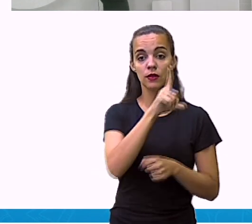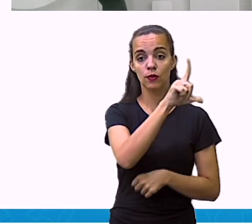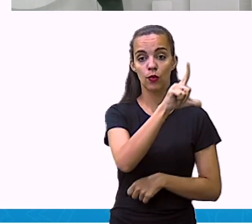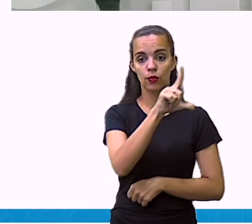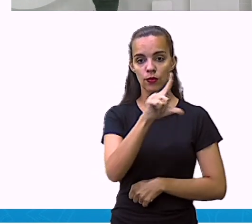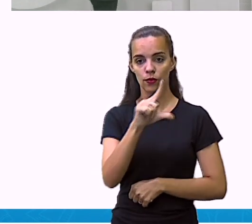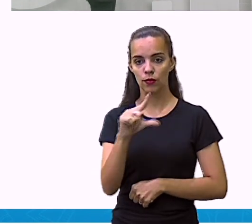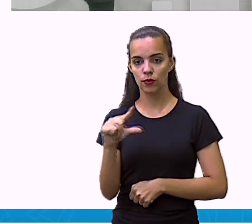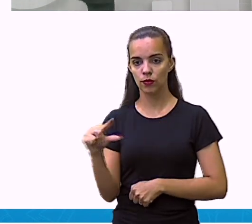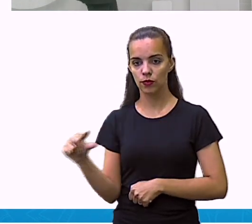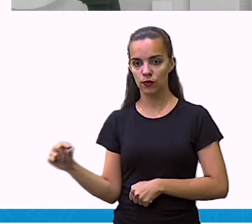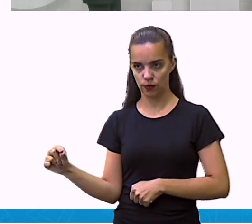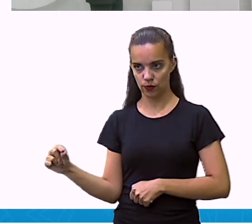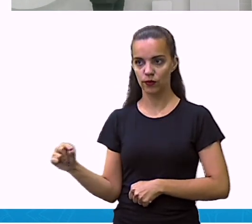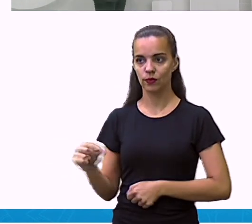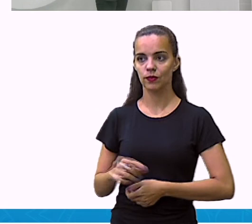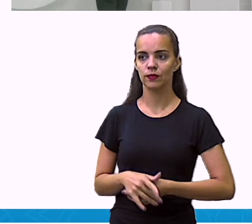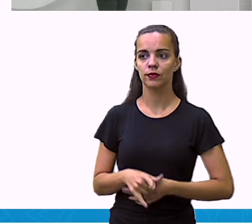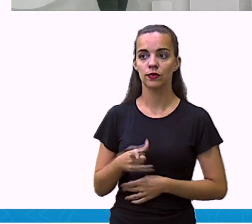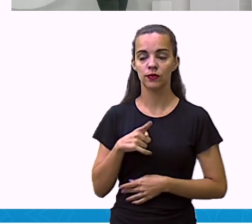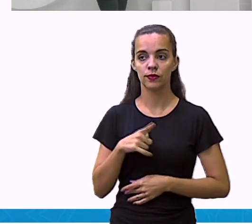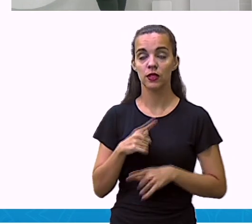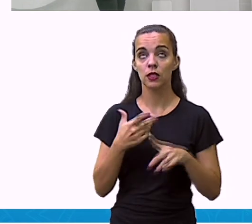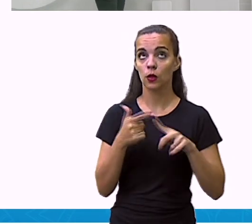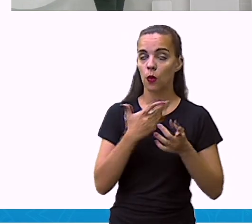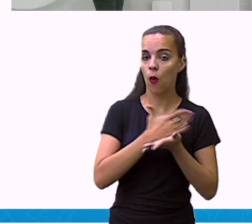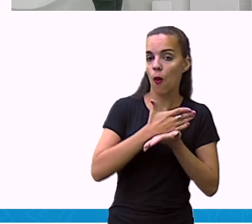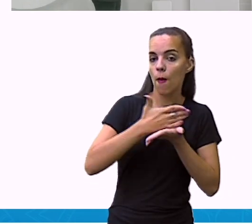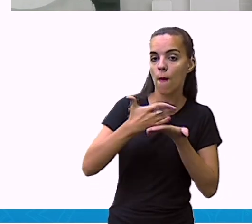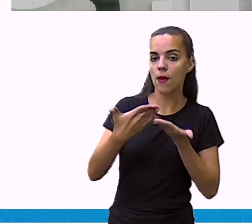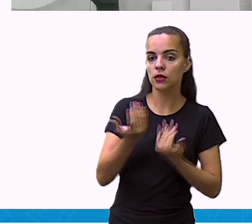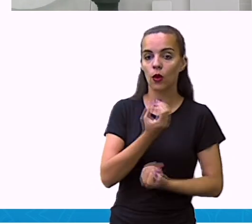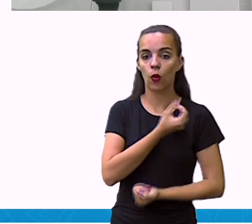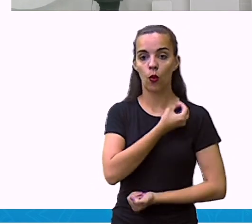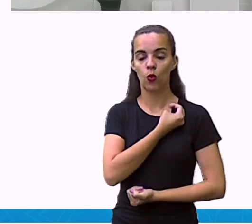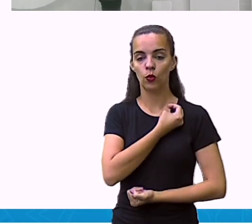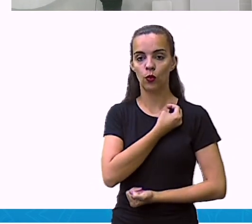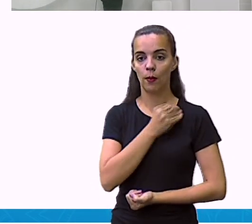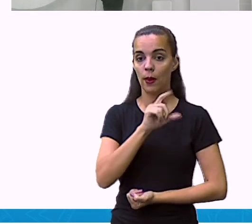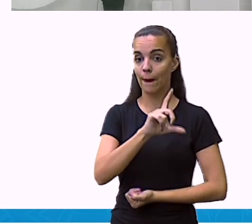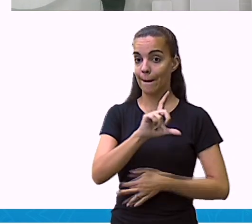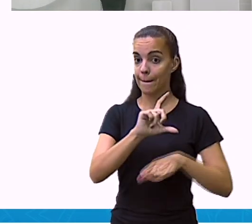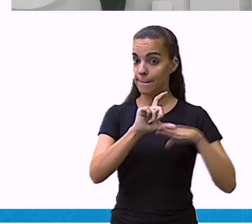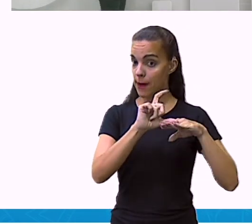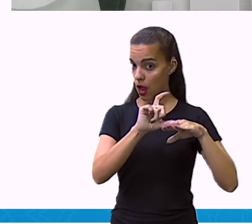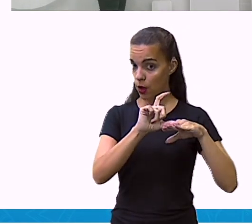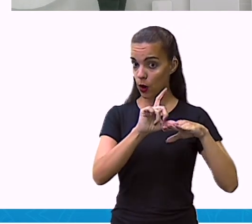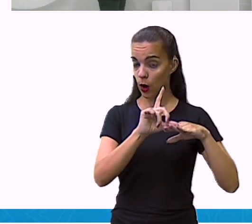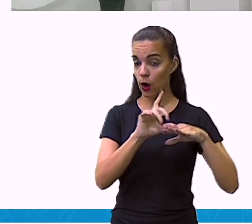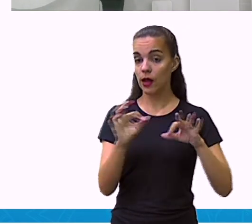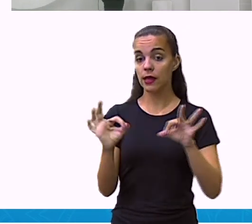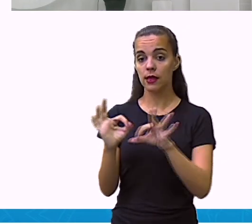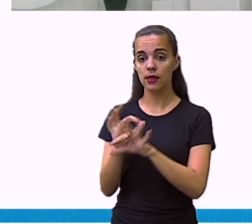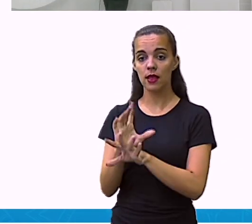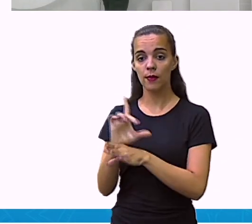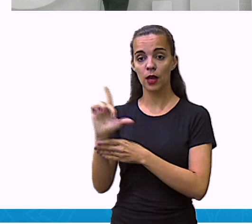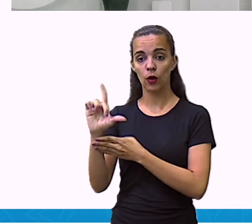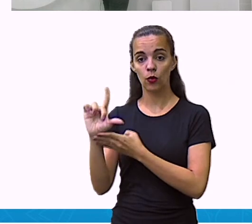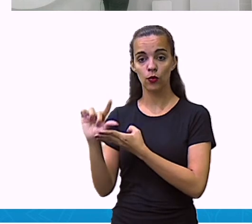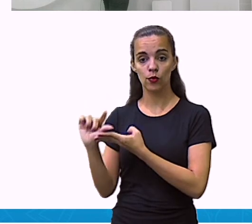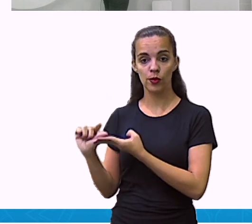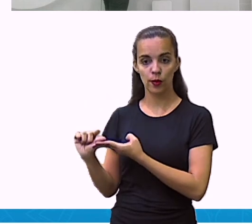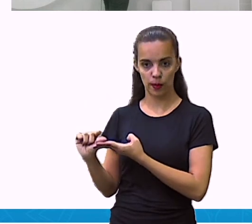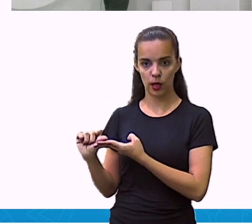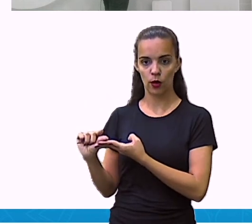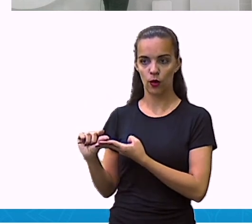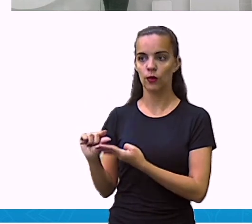decrescente. Então, nós vamos do maior para o menor. Qual é o número maior? É o